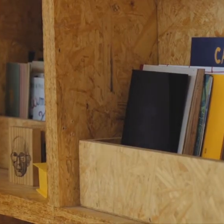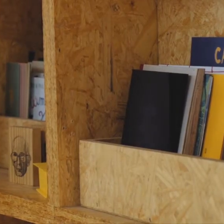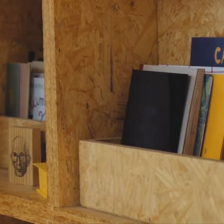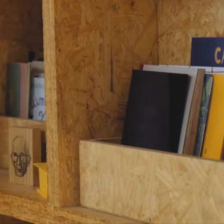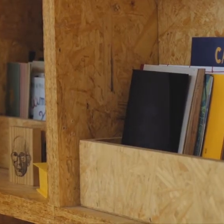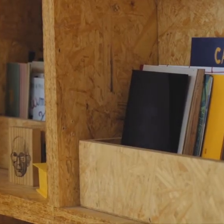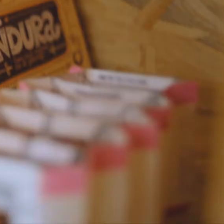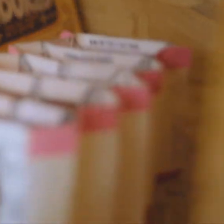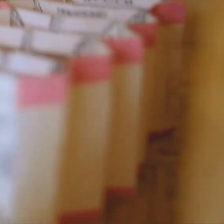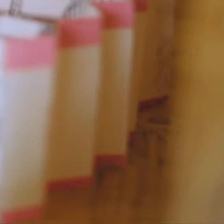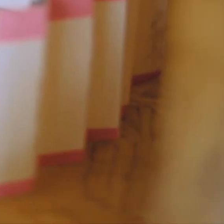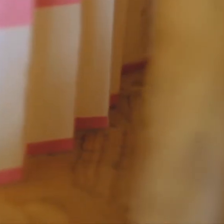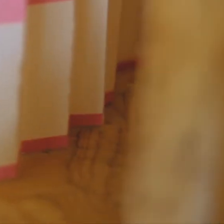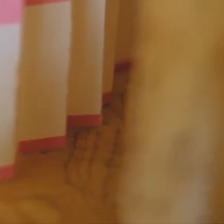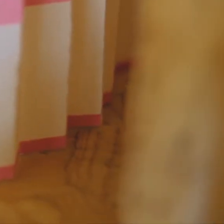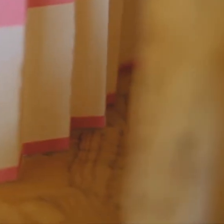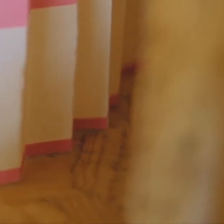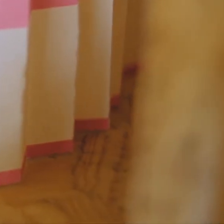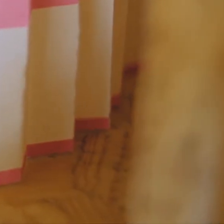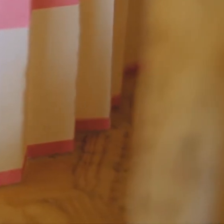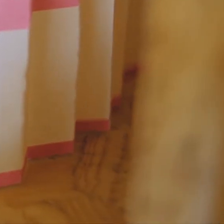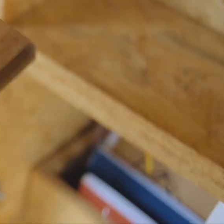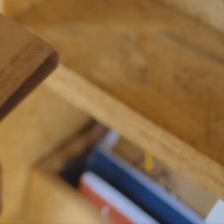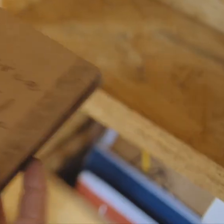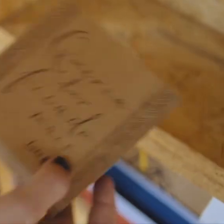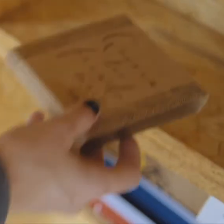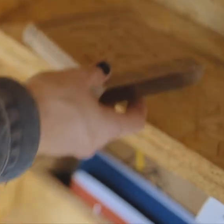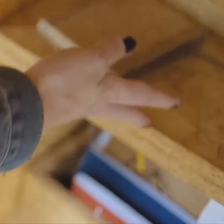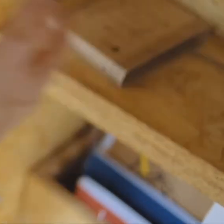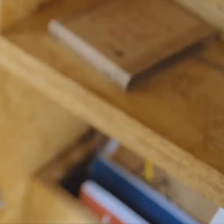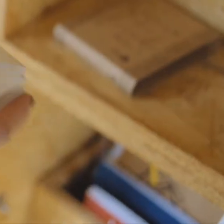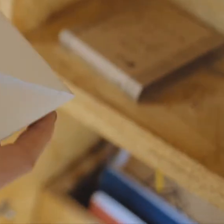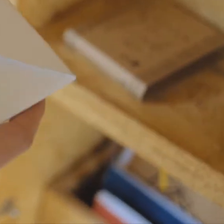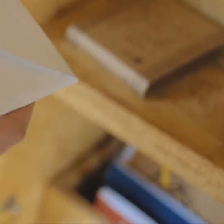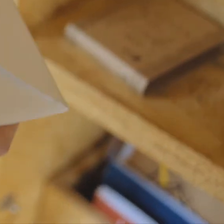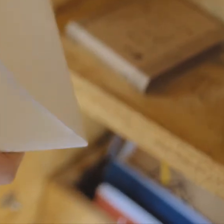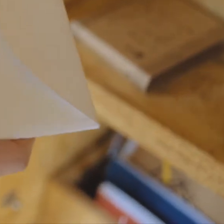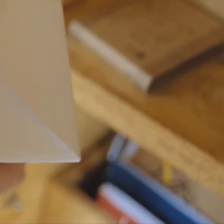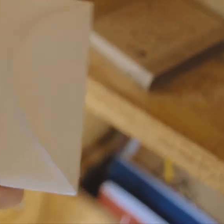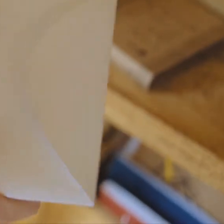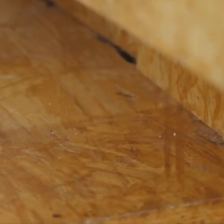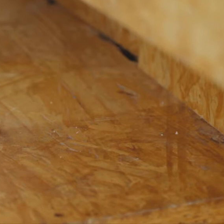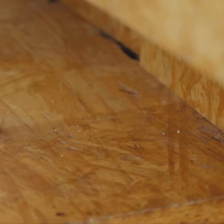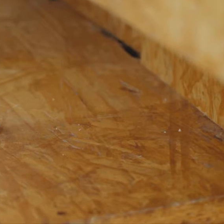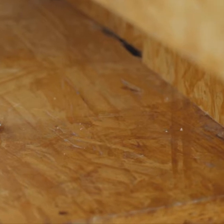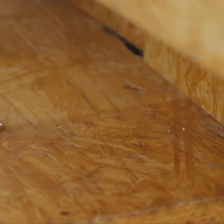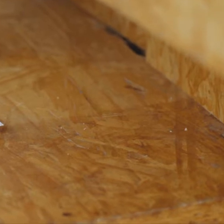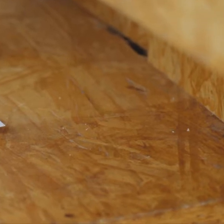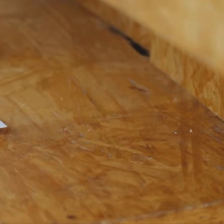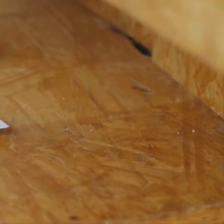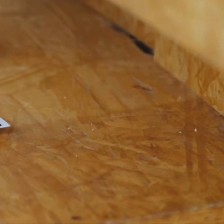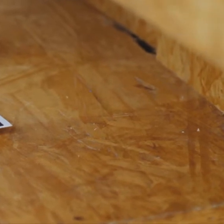O livro, o zine e também essas questões todas, né? O que é um livro? O que é cada coisa, né? Essas nomenclaturas todas, eu acho que não precisa